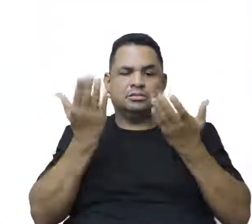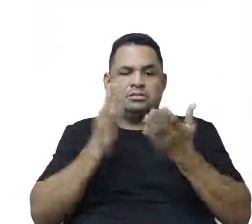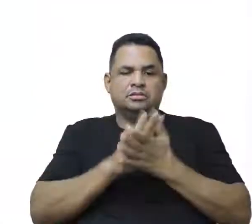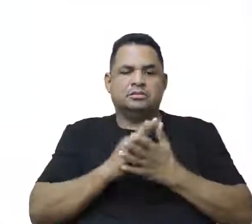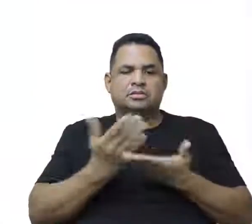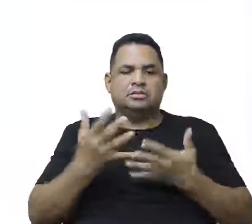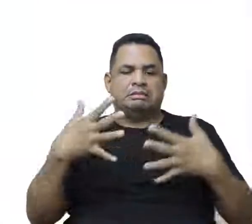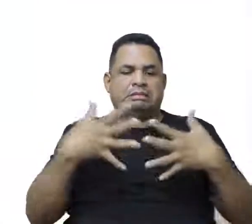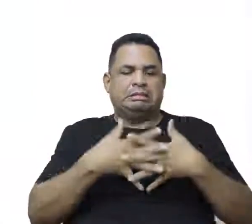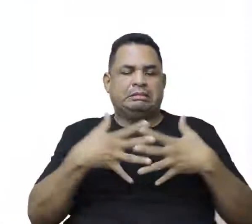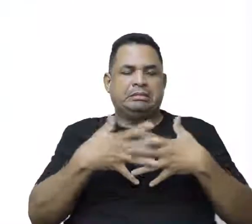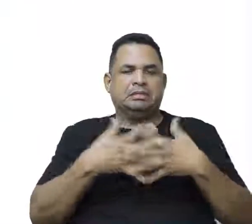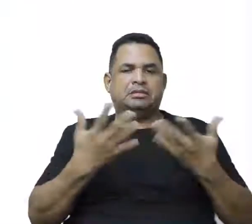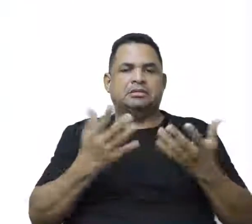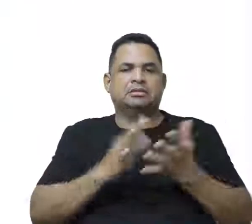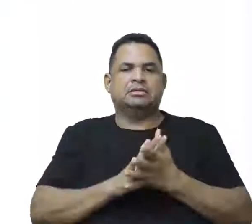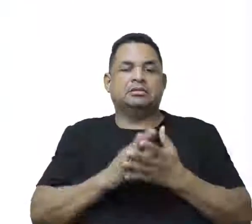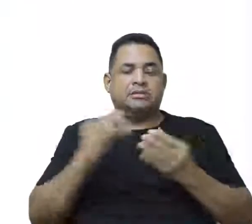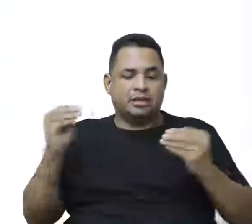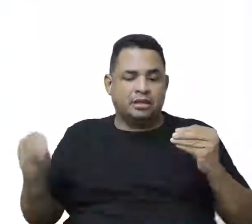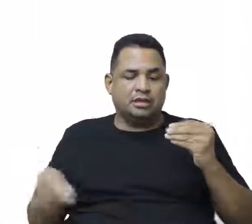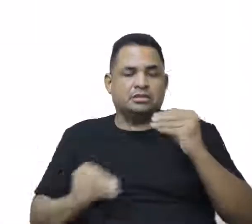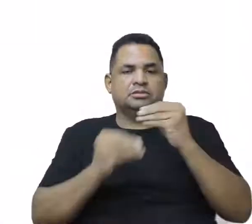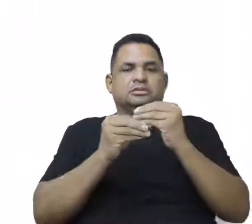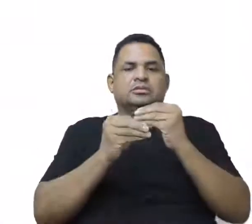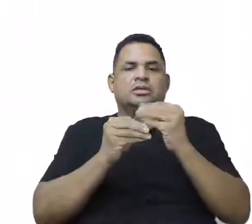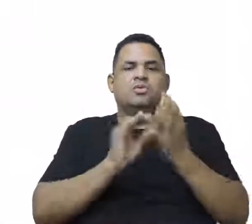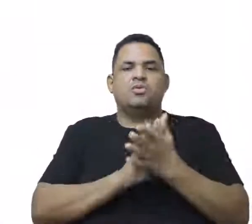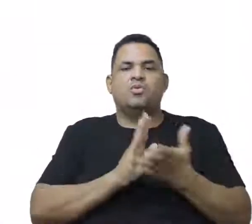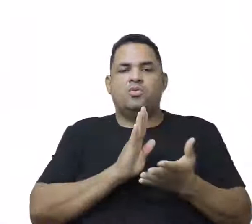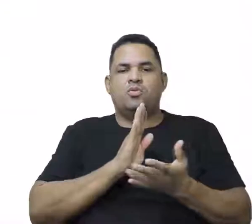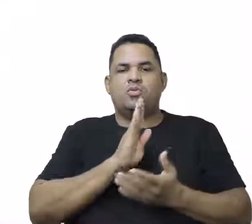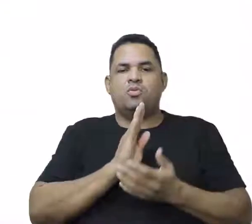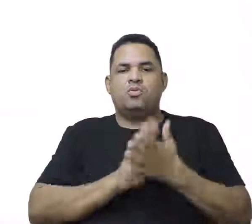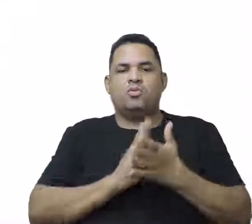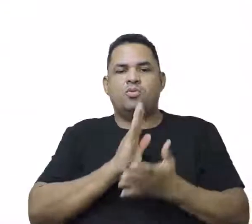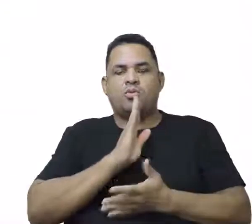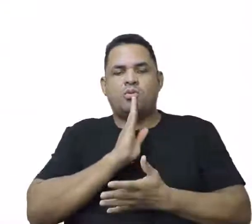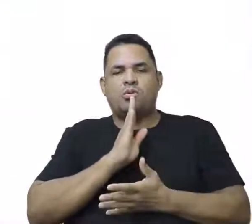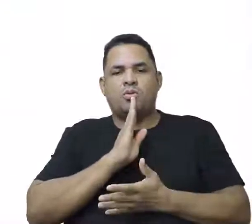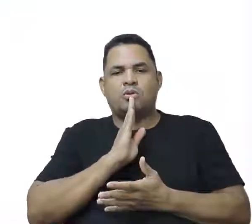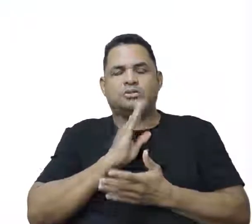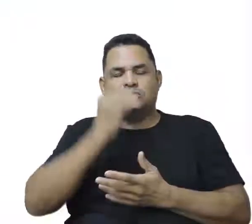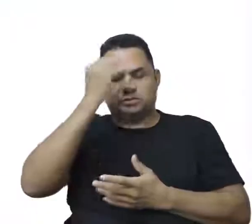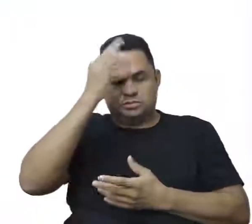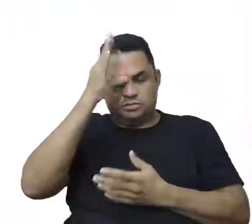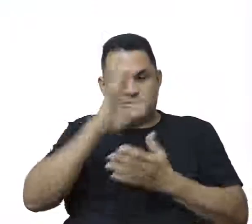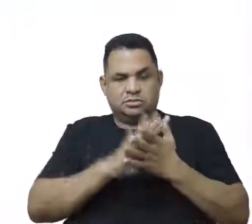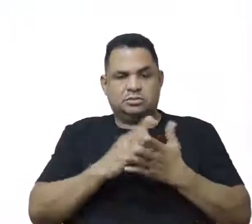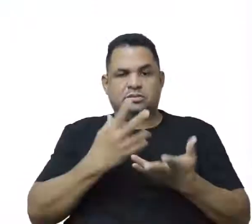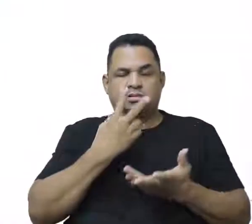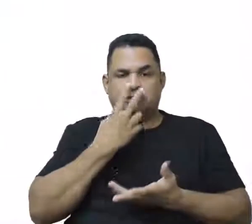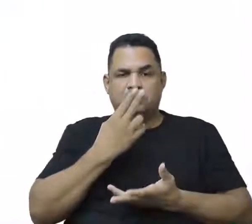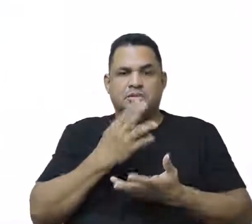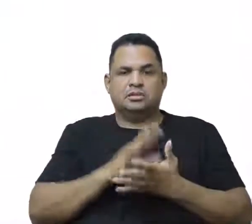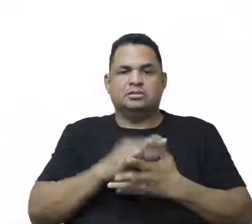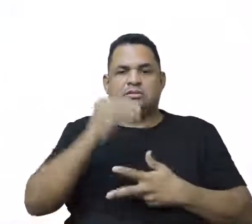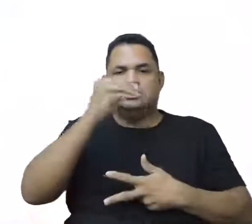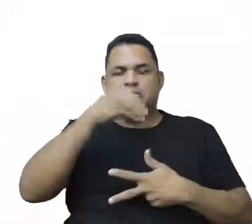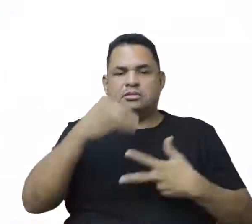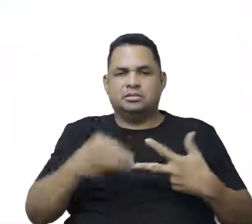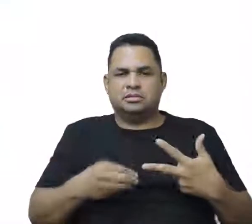para te atrapalhar. Elas vêm para enriquecer o conhecimento, E né? às vezes o aluno diz, ai meu Deus, eu fiz uma prova que parece prova de Enem.